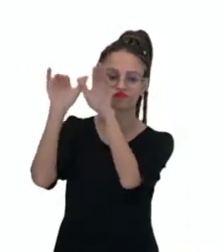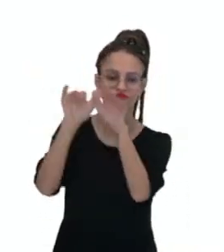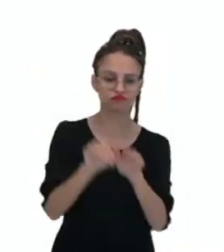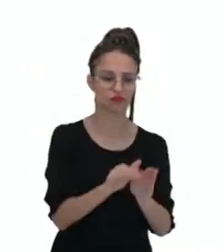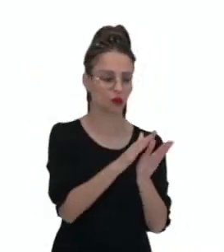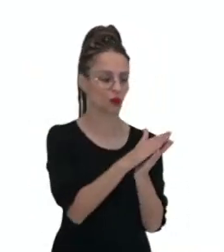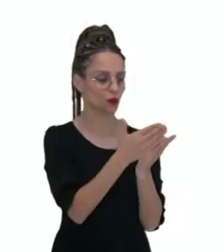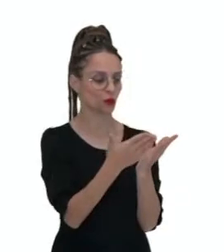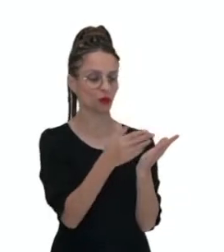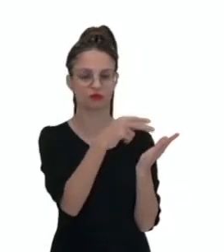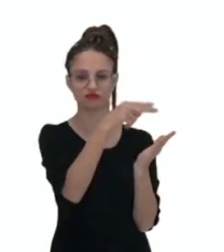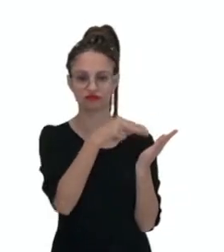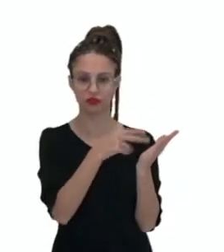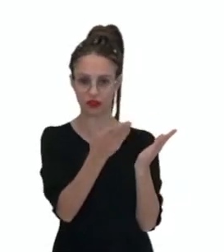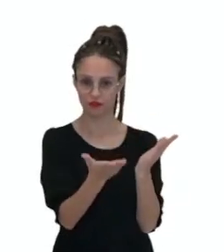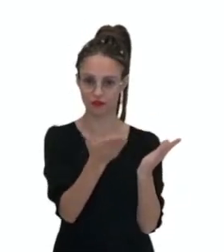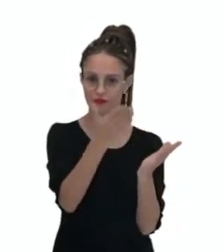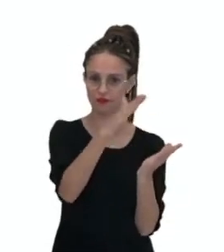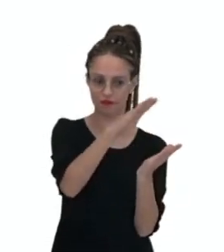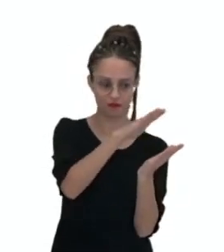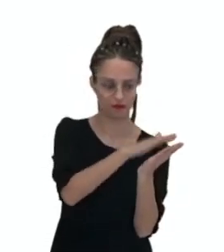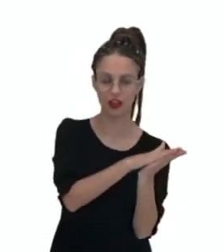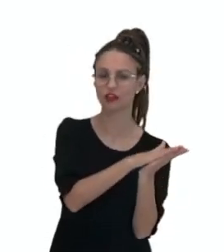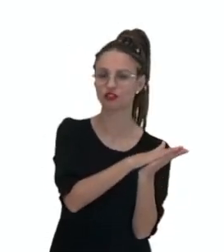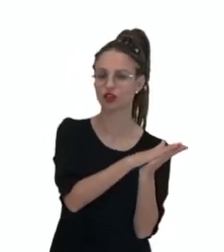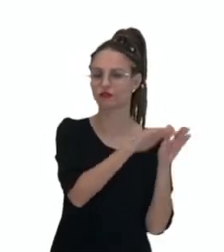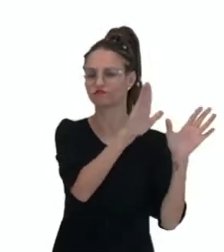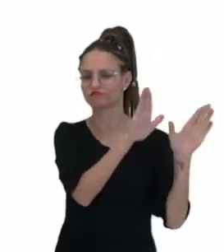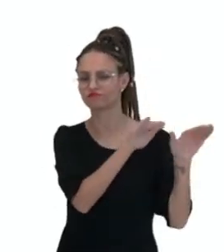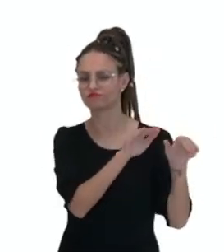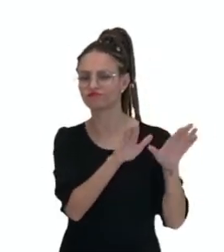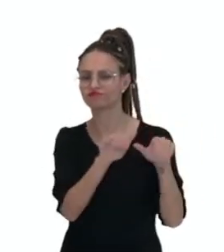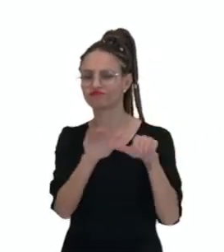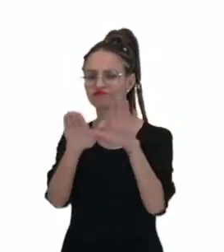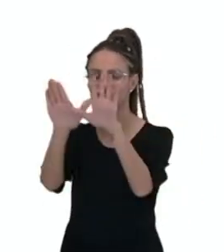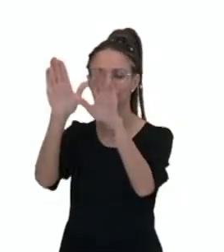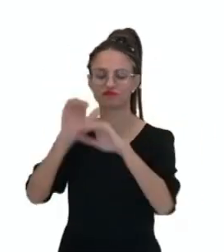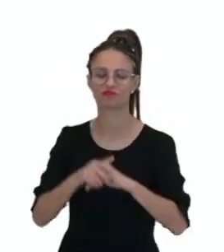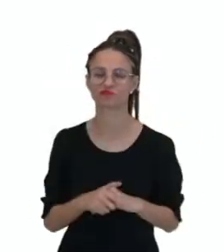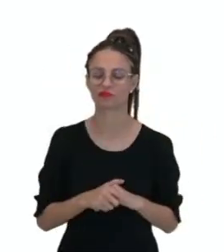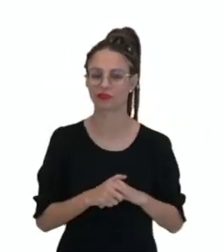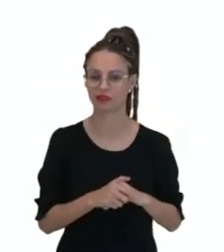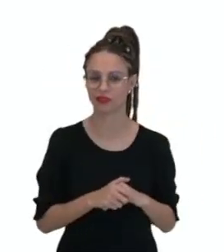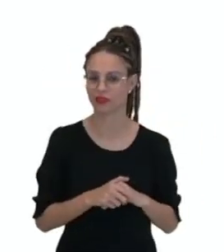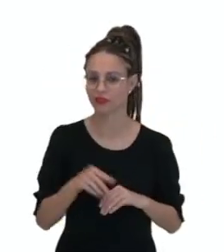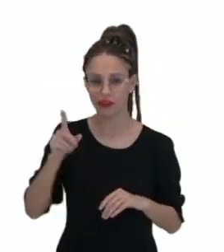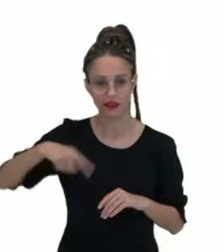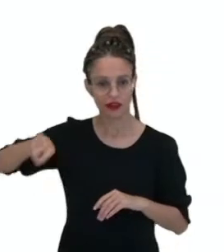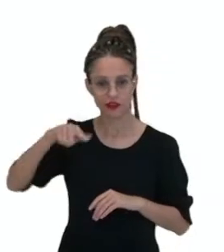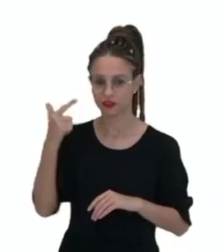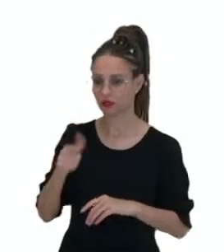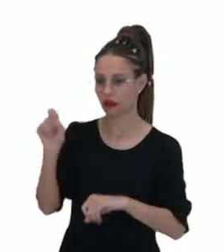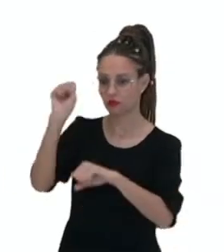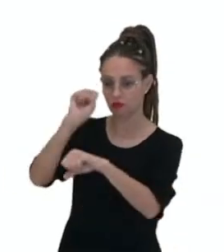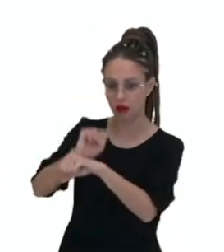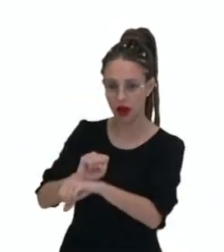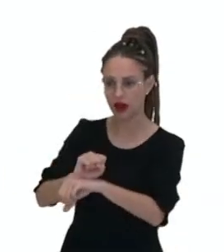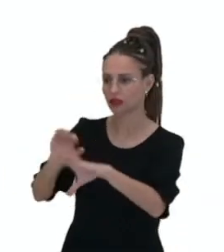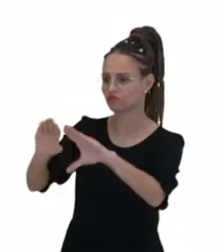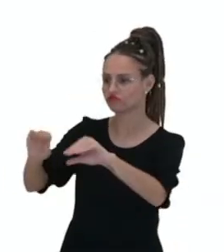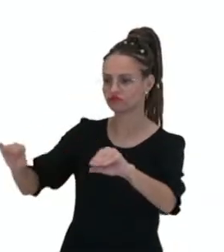lês. Quando fechas o livro, eles alçam voo, como de um alçapão. Eles não têm pouso nem